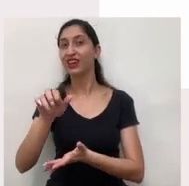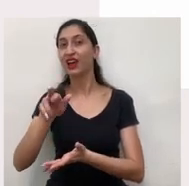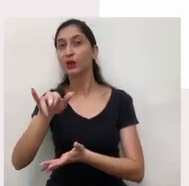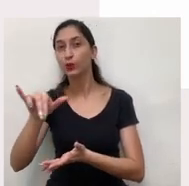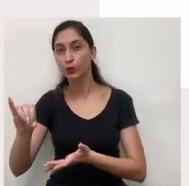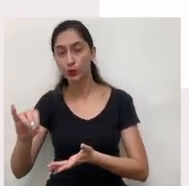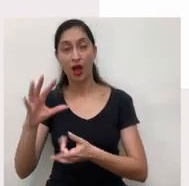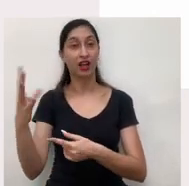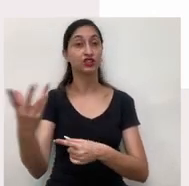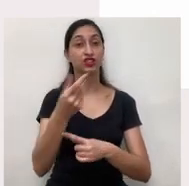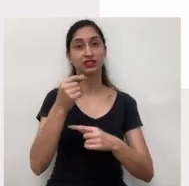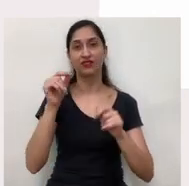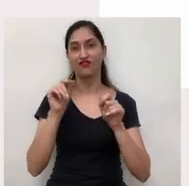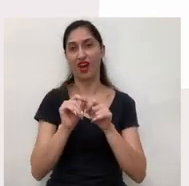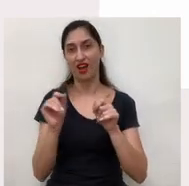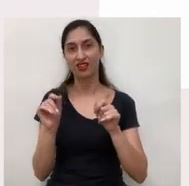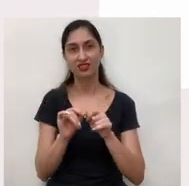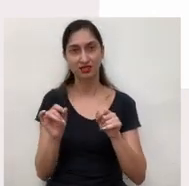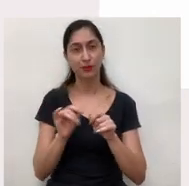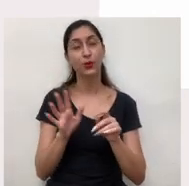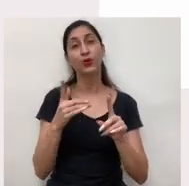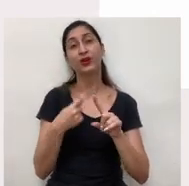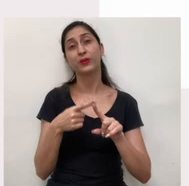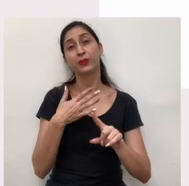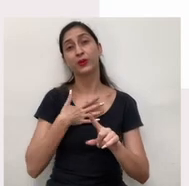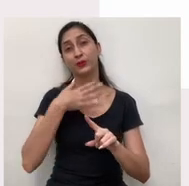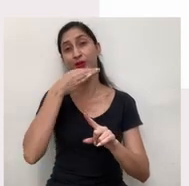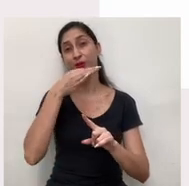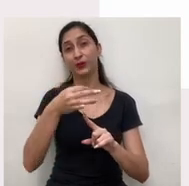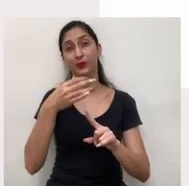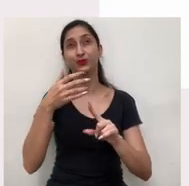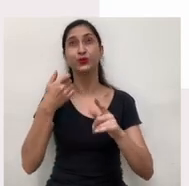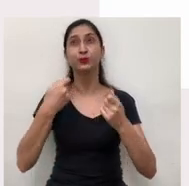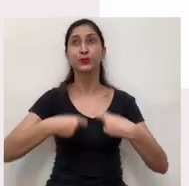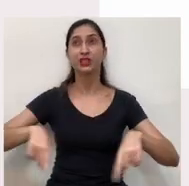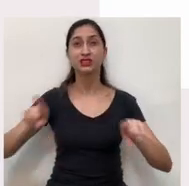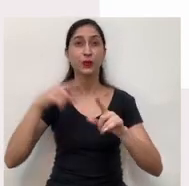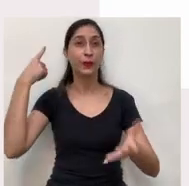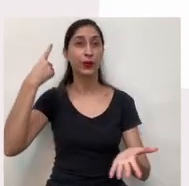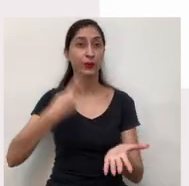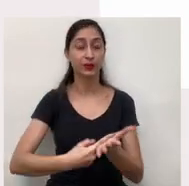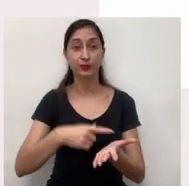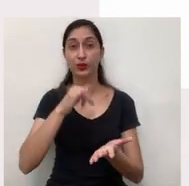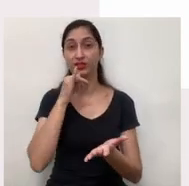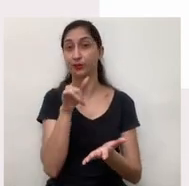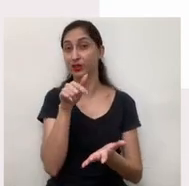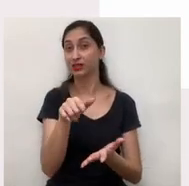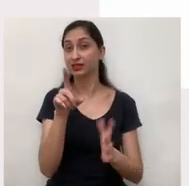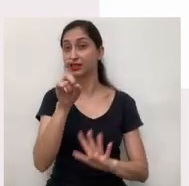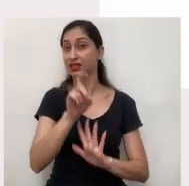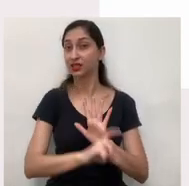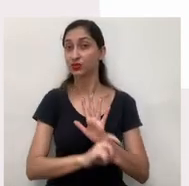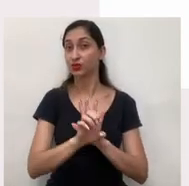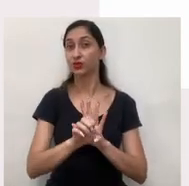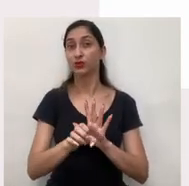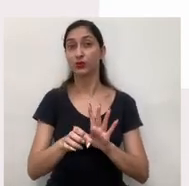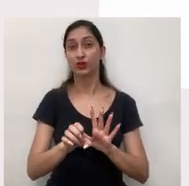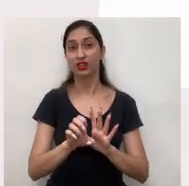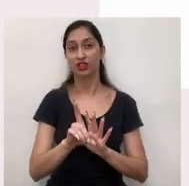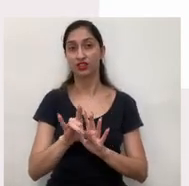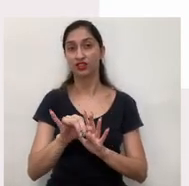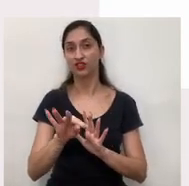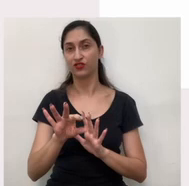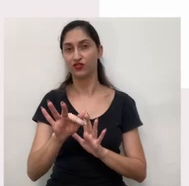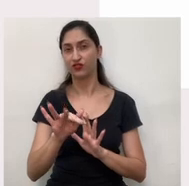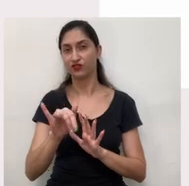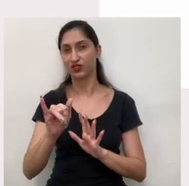esse mesmo compromisso, vamos dizer assim. Esse texto do Edifício Dalva foi aonde eu levei